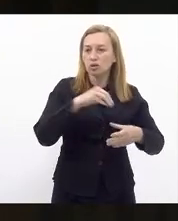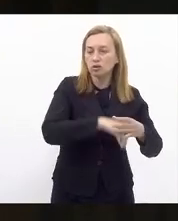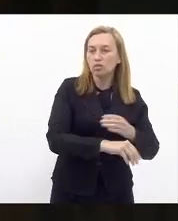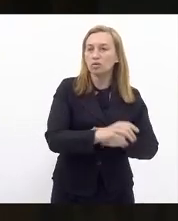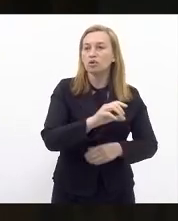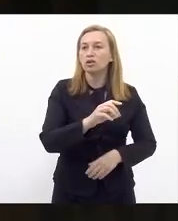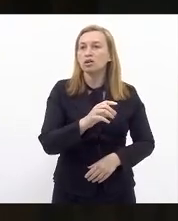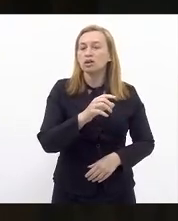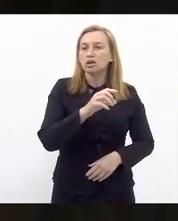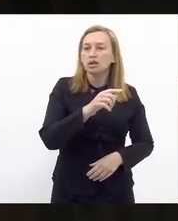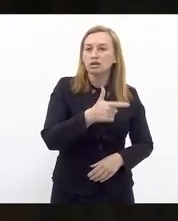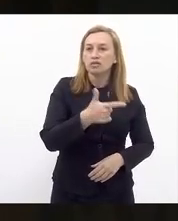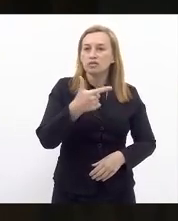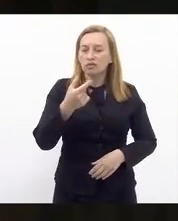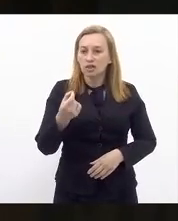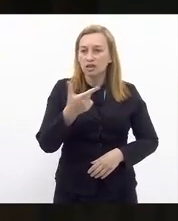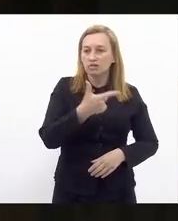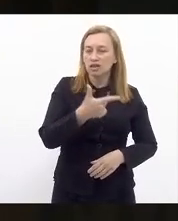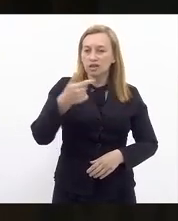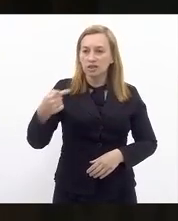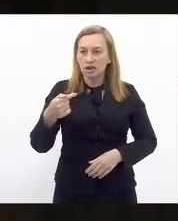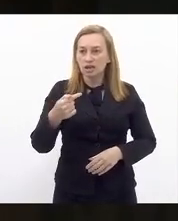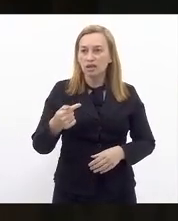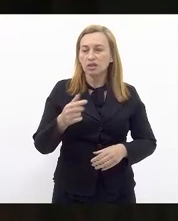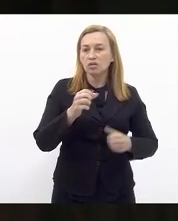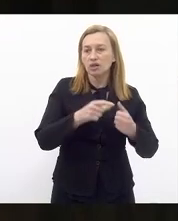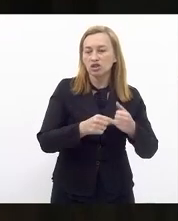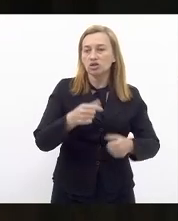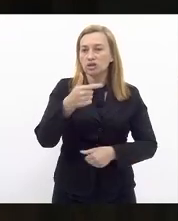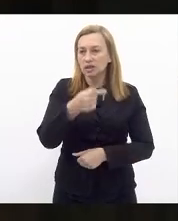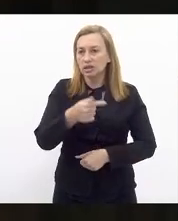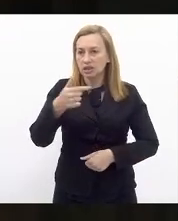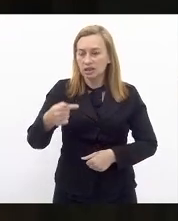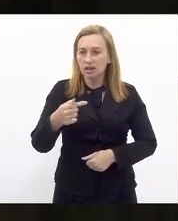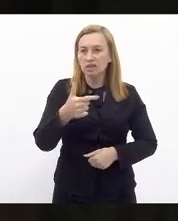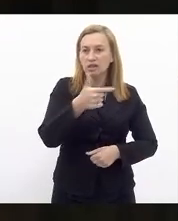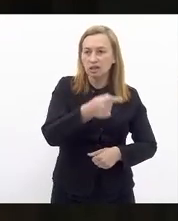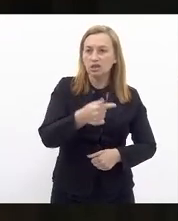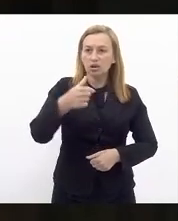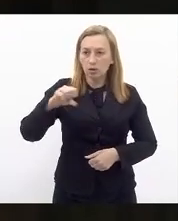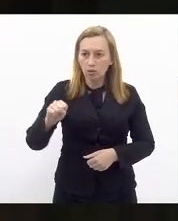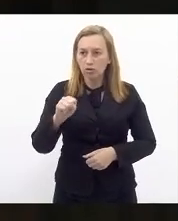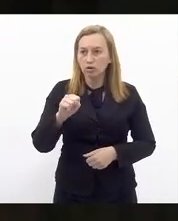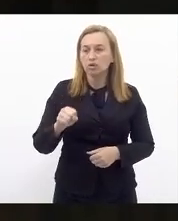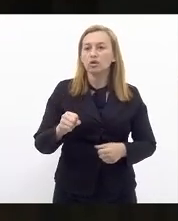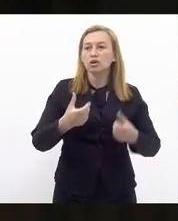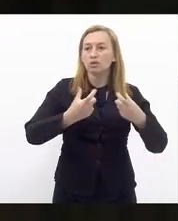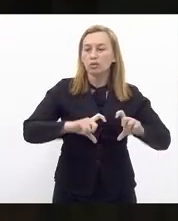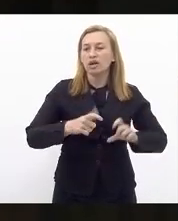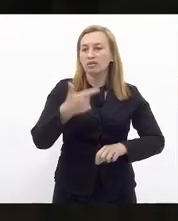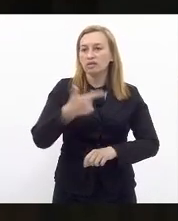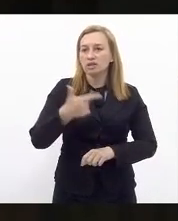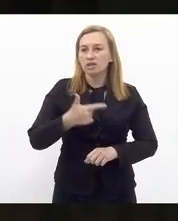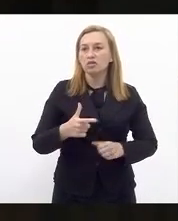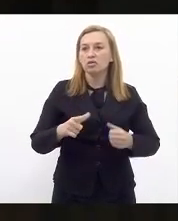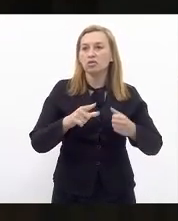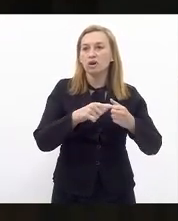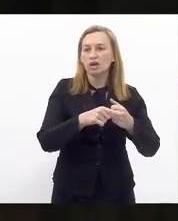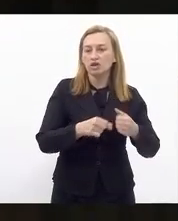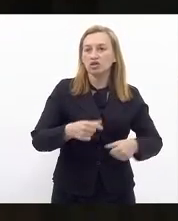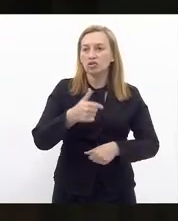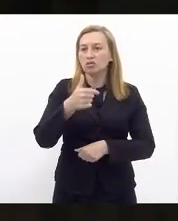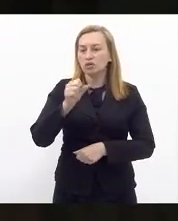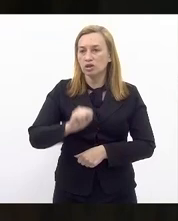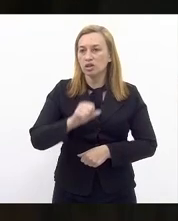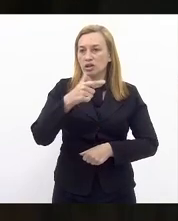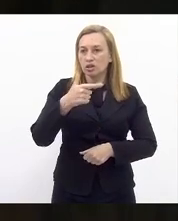incisos 2027 do artigo 77 o artigo 78 e o parágrafo segundo do artigo 82